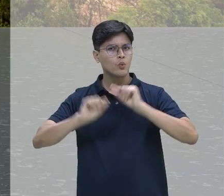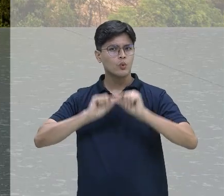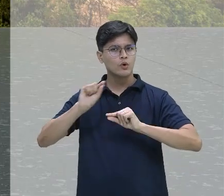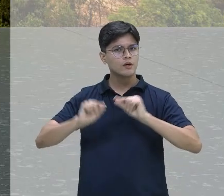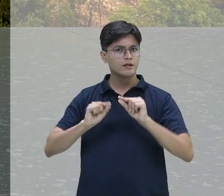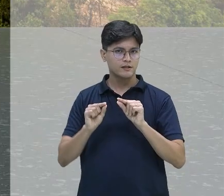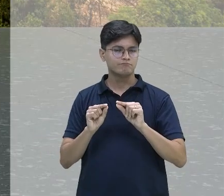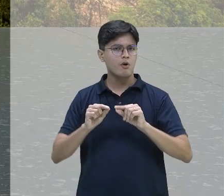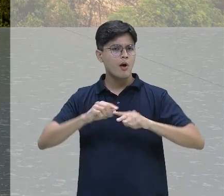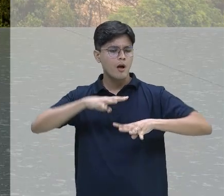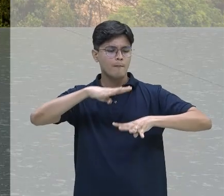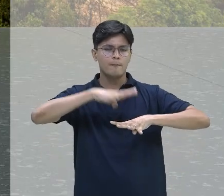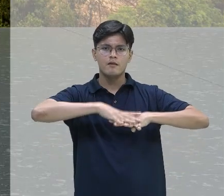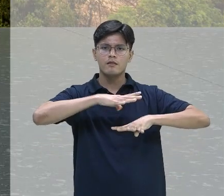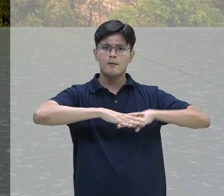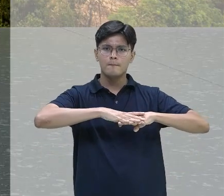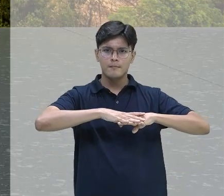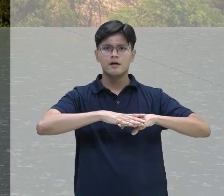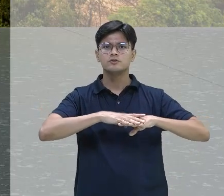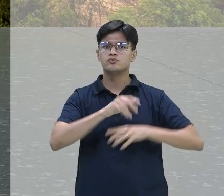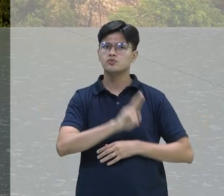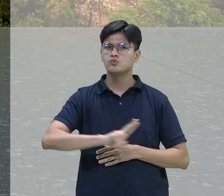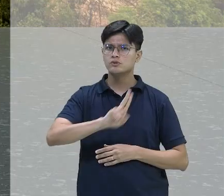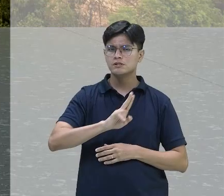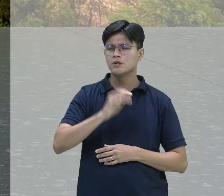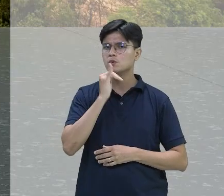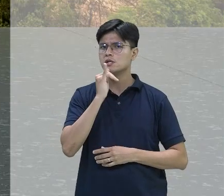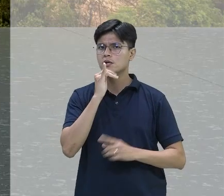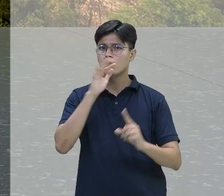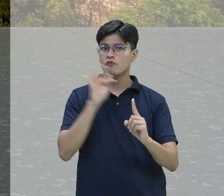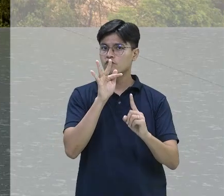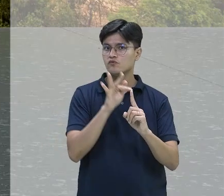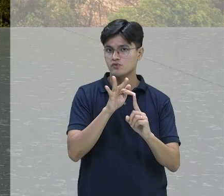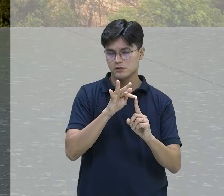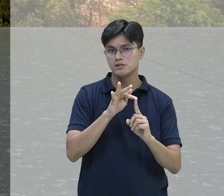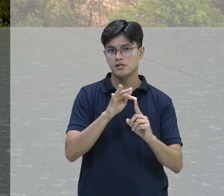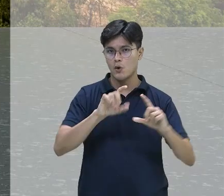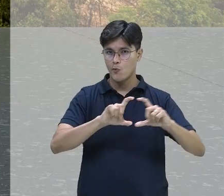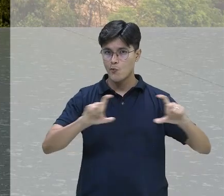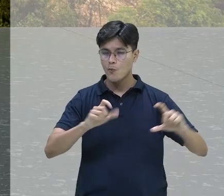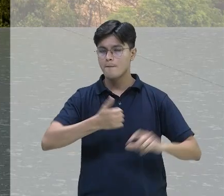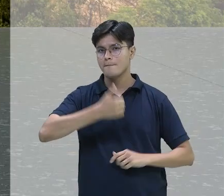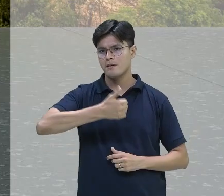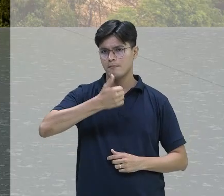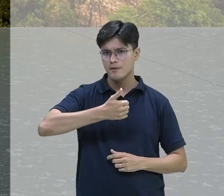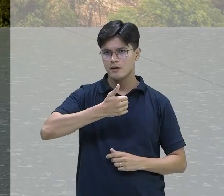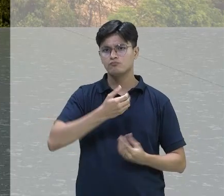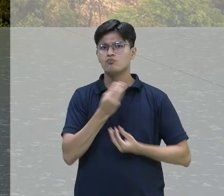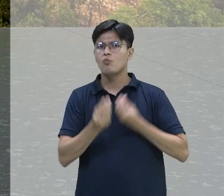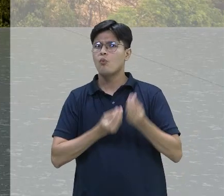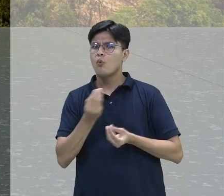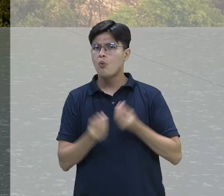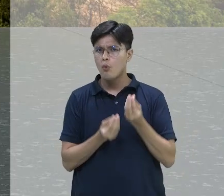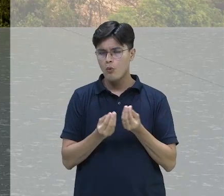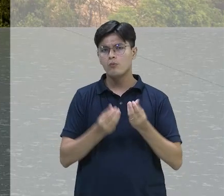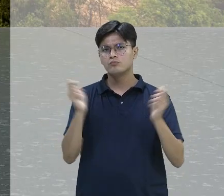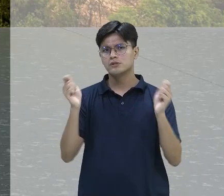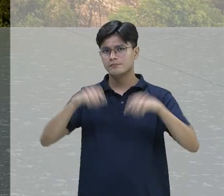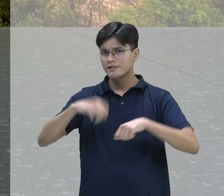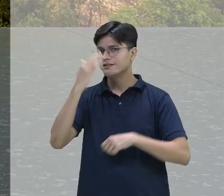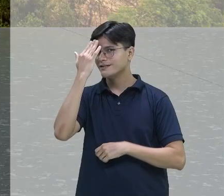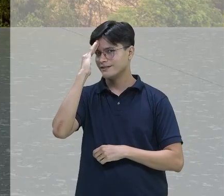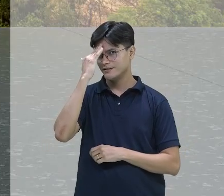a matemática, com ferramentas como a função do primeiro grau, que a gente viu no início da aula, pode nos ajudar a entender como